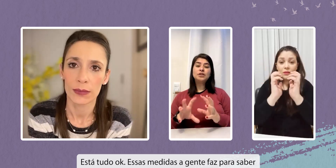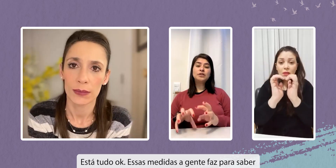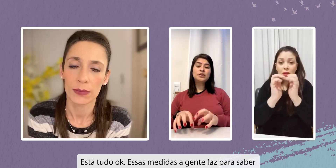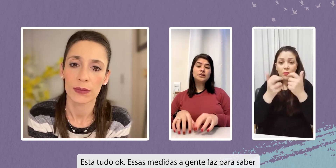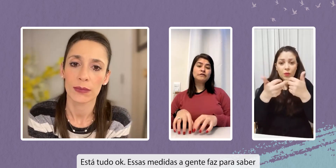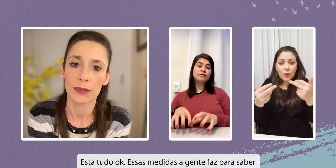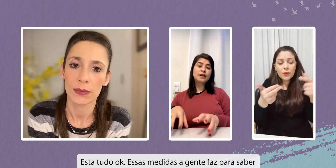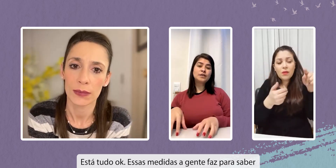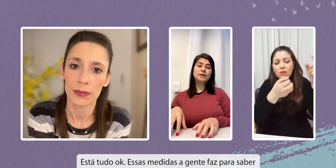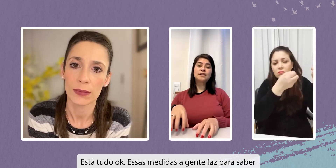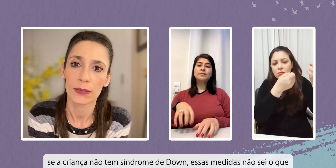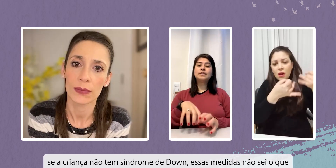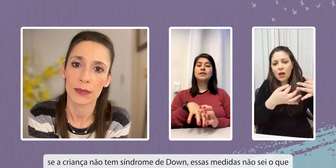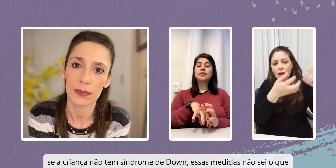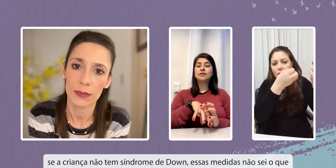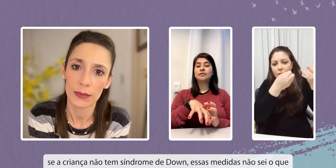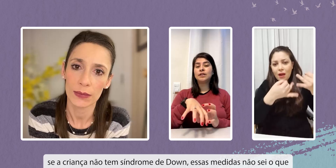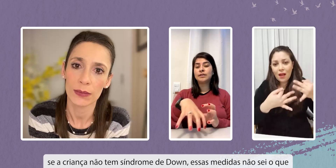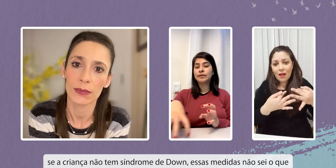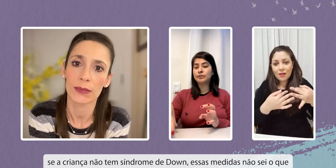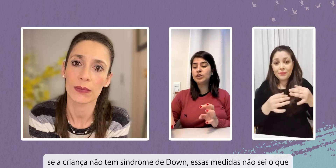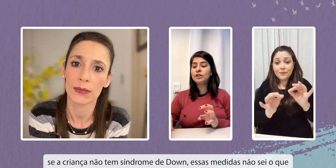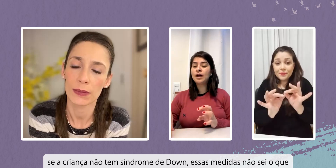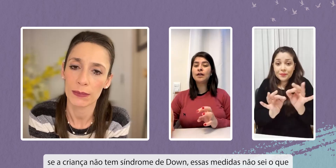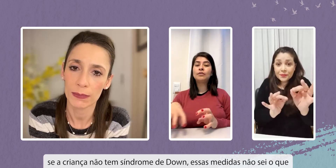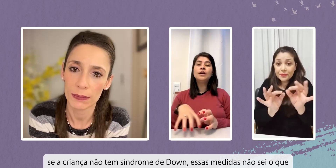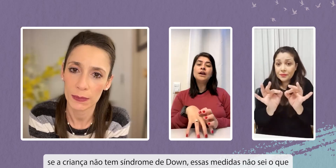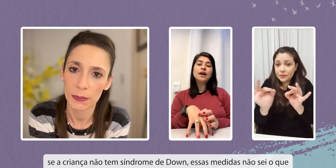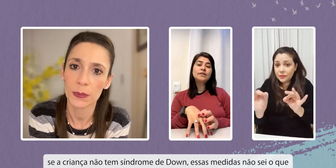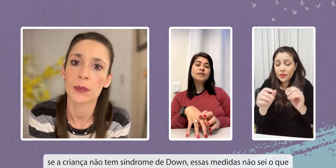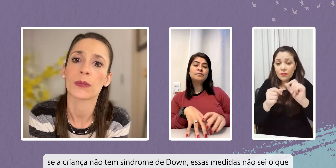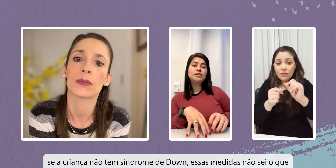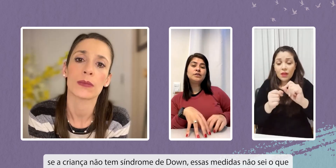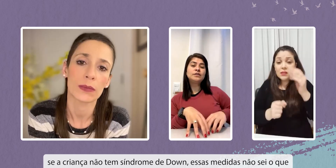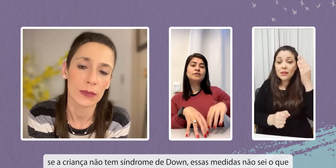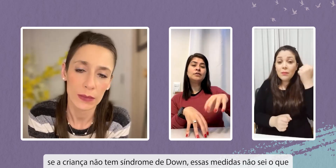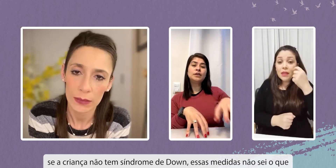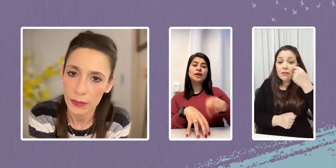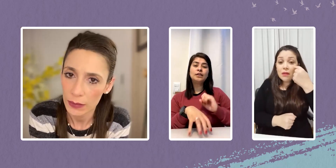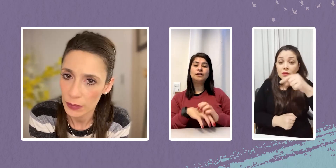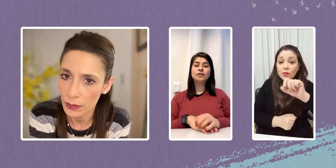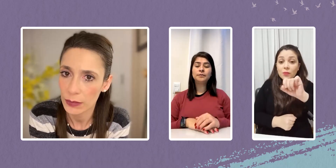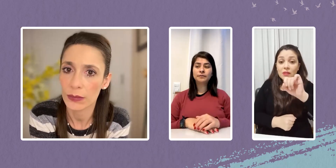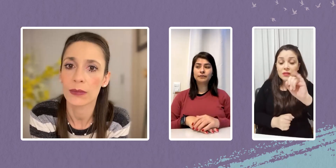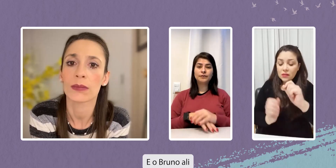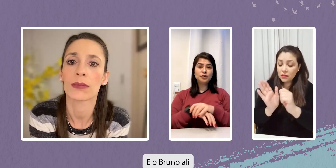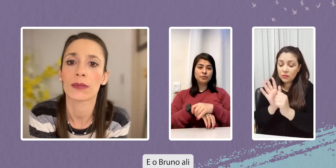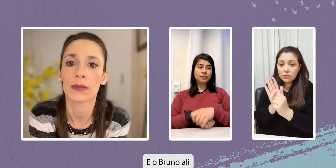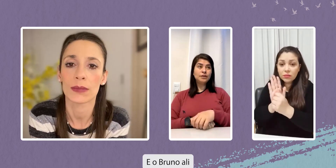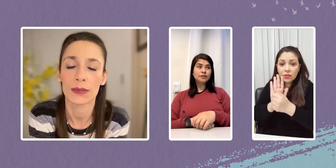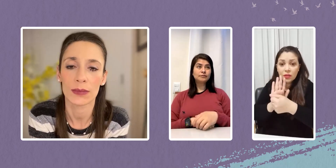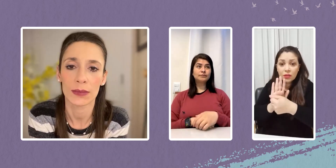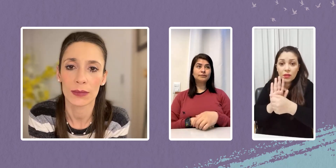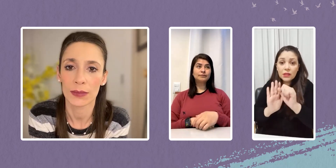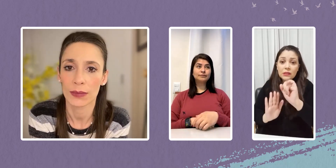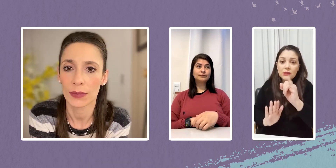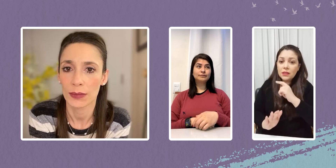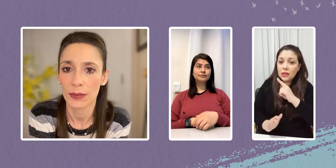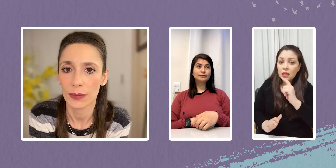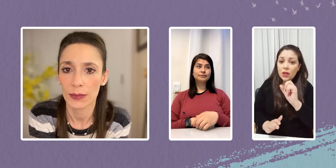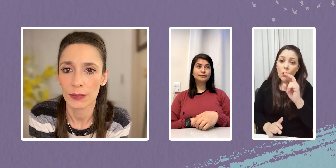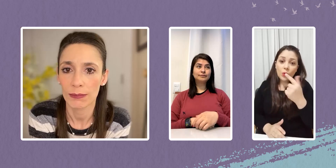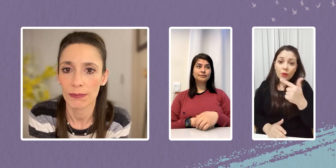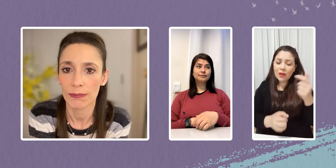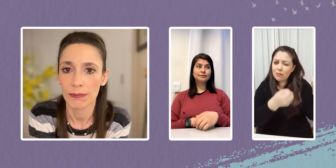Essas medidas a gente faz para saber se a criança não tem síndrome de Down, essas medidas não sei o quê, nananã. E o Bruno ali.